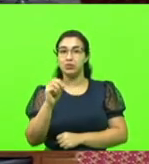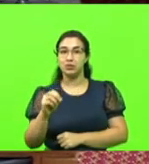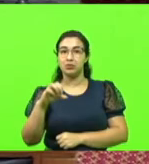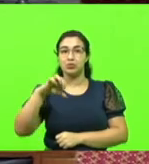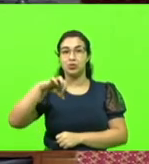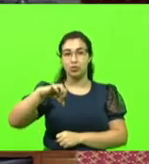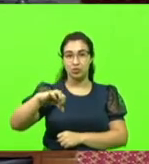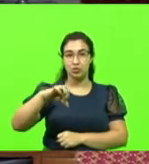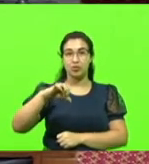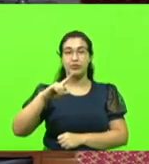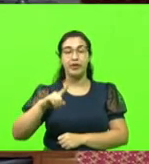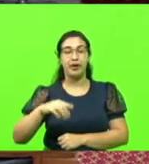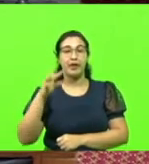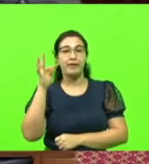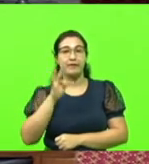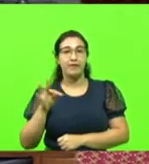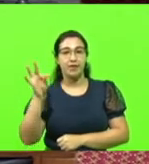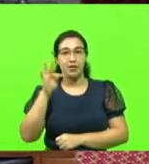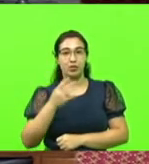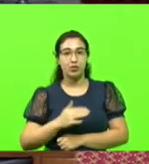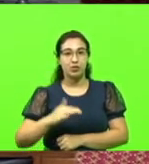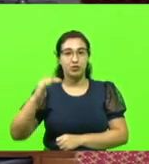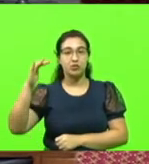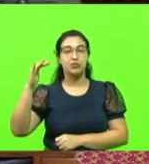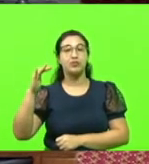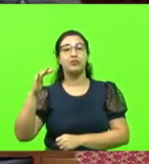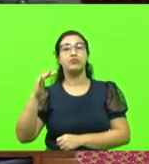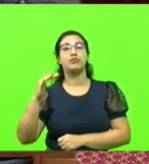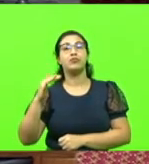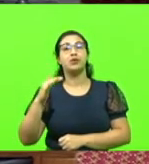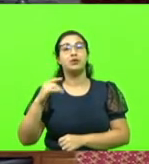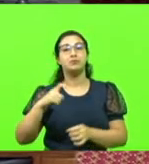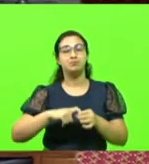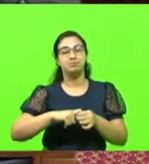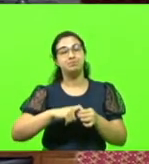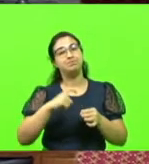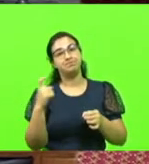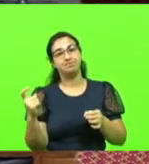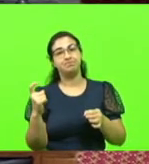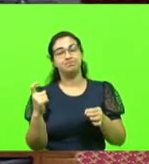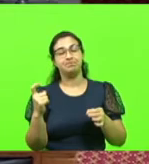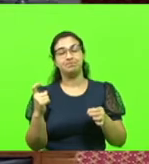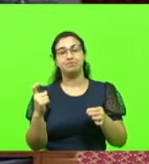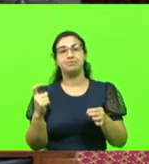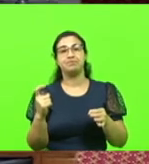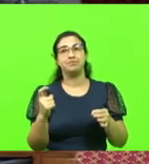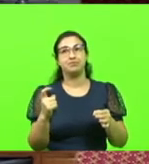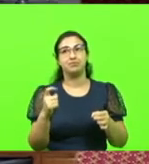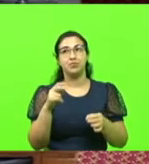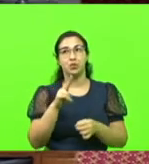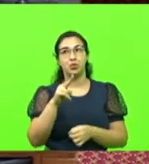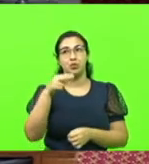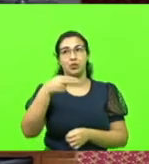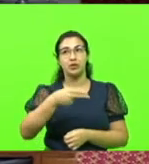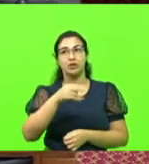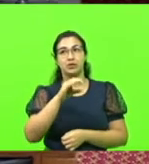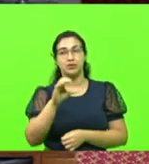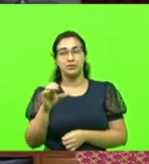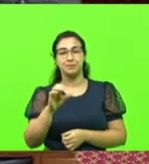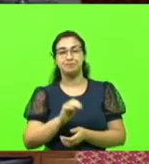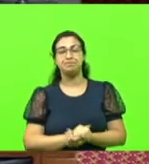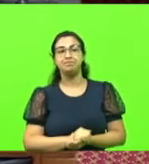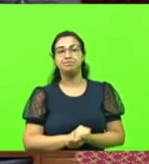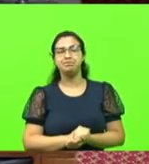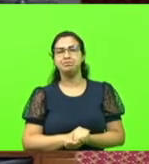a Universidade do Alto Vale do Rio do Peixe, desmembrando da antiga UNC. O que